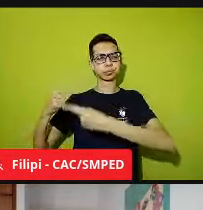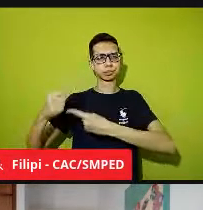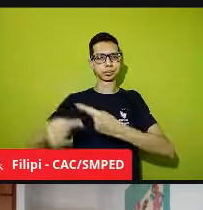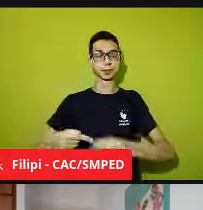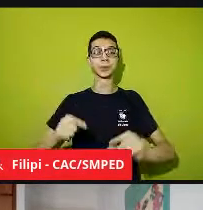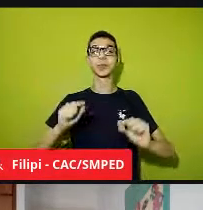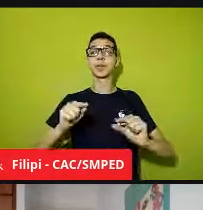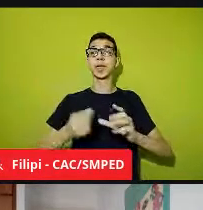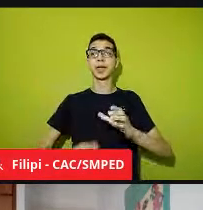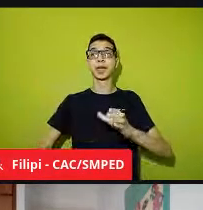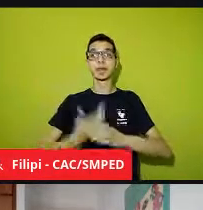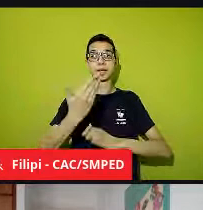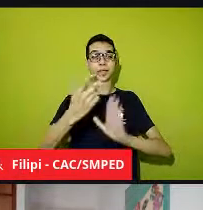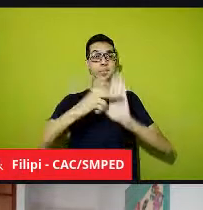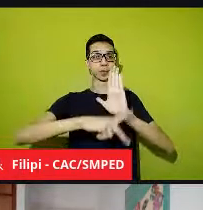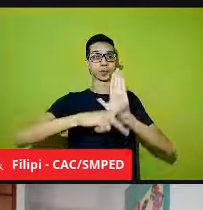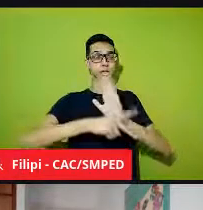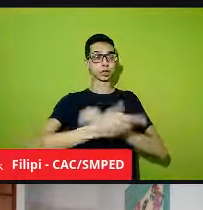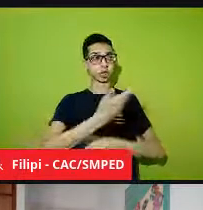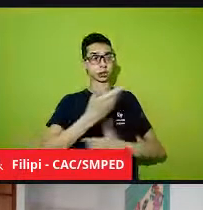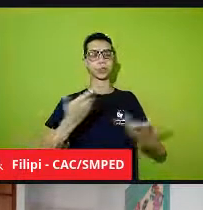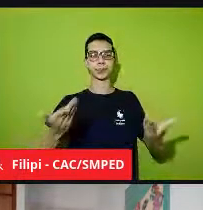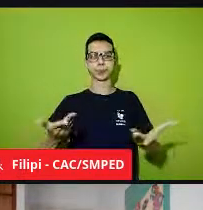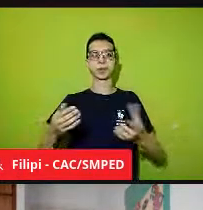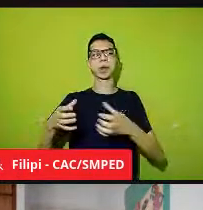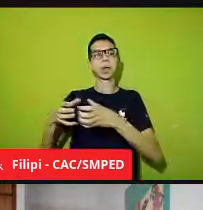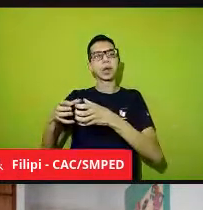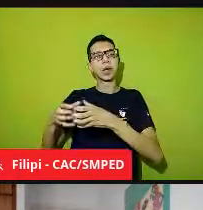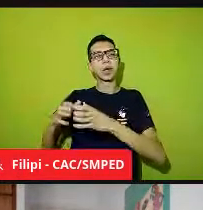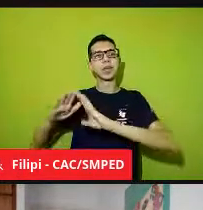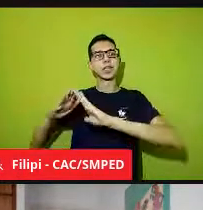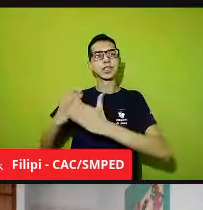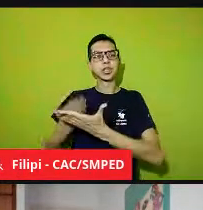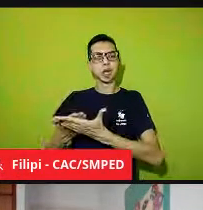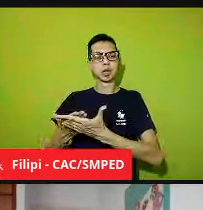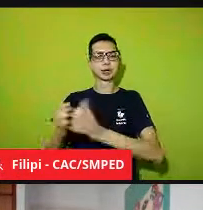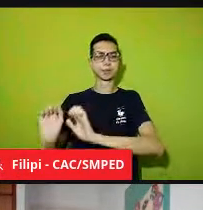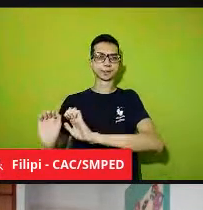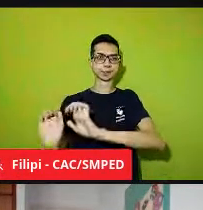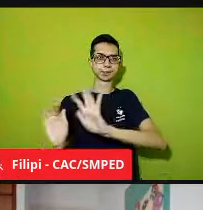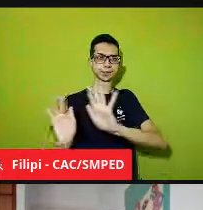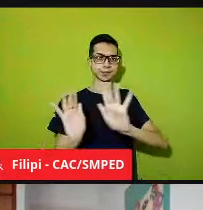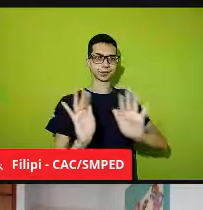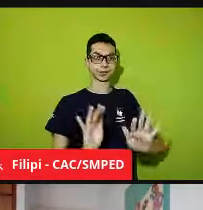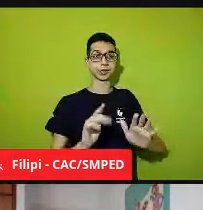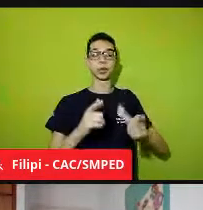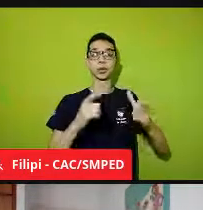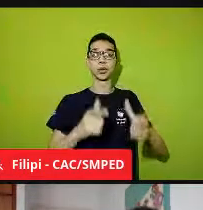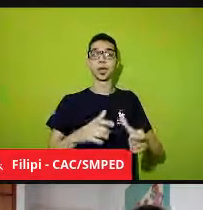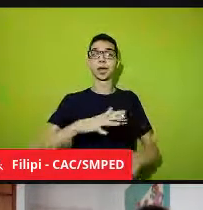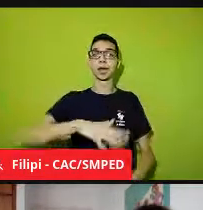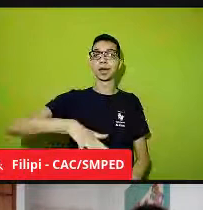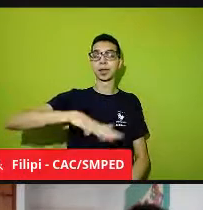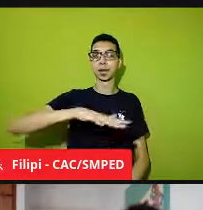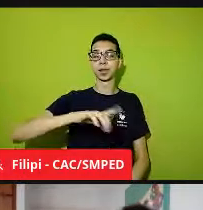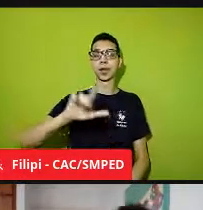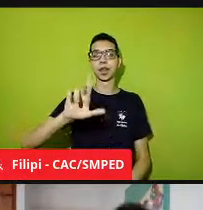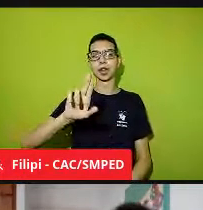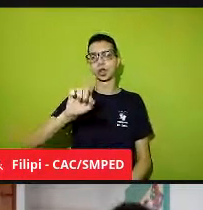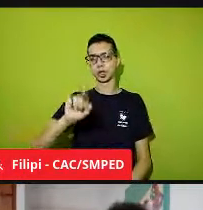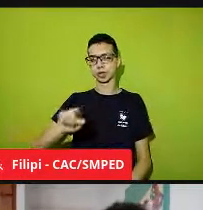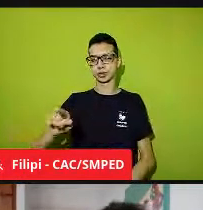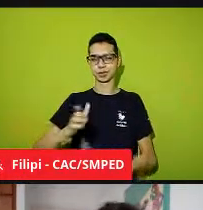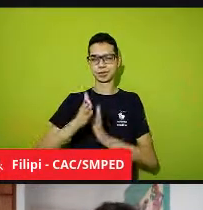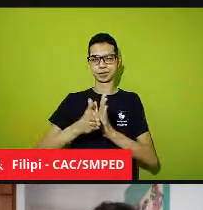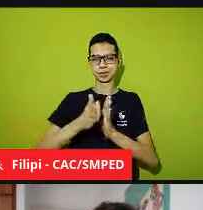levar as turmas das escolas para uma programação que a gente desenvolvia lá no saguão da Estação da Luz. Então, de novo,